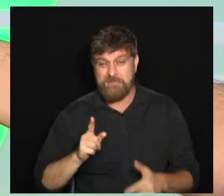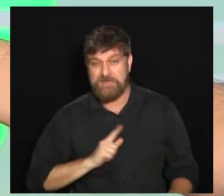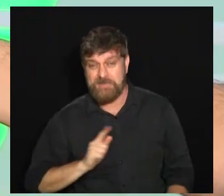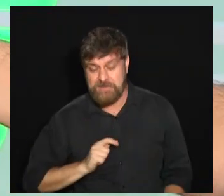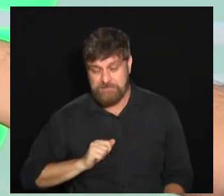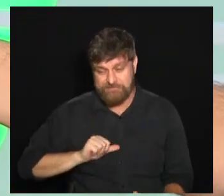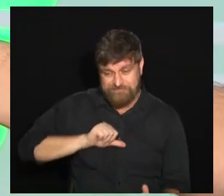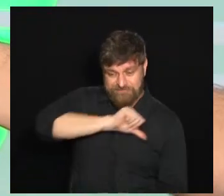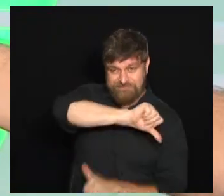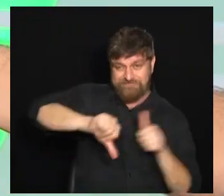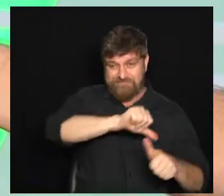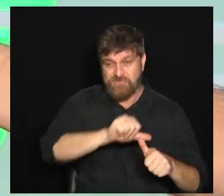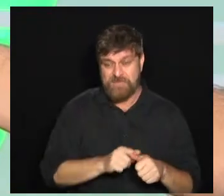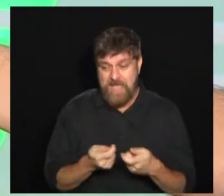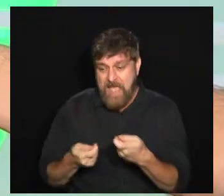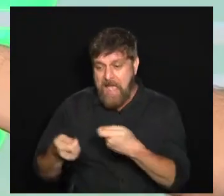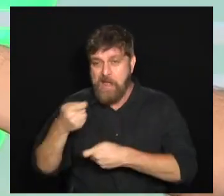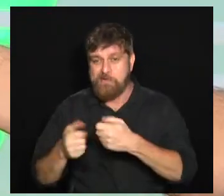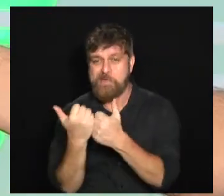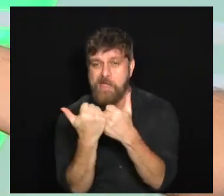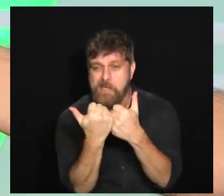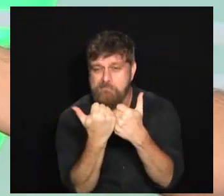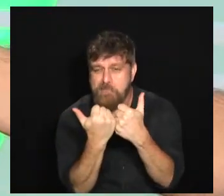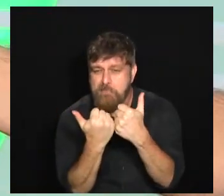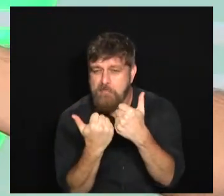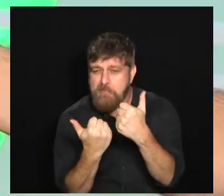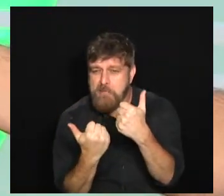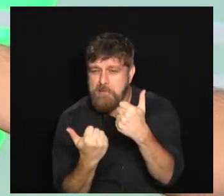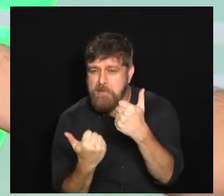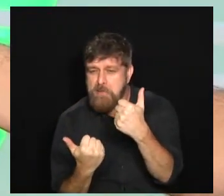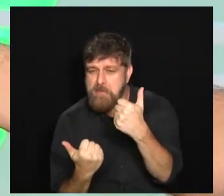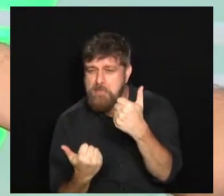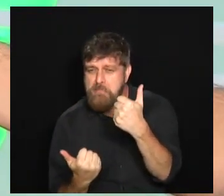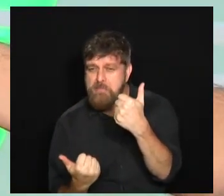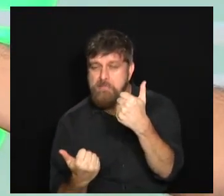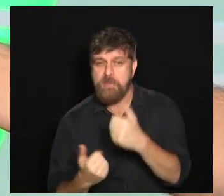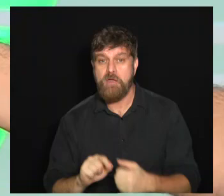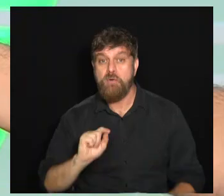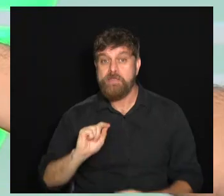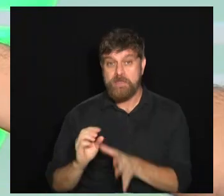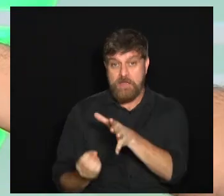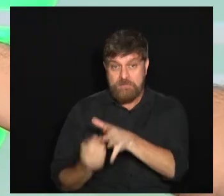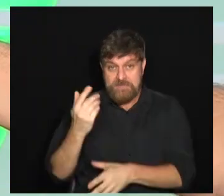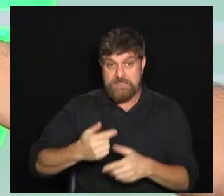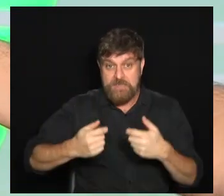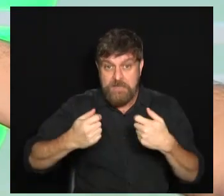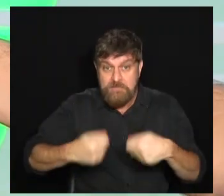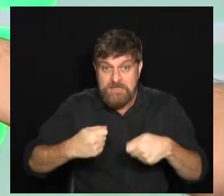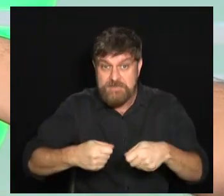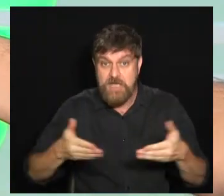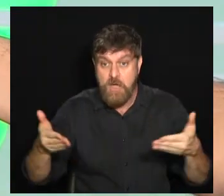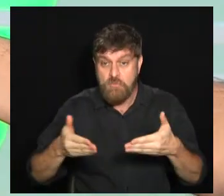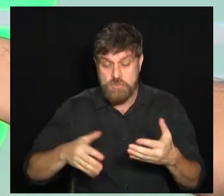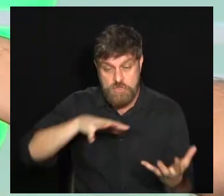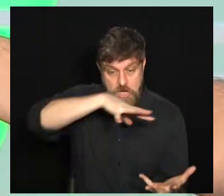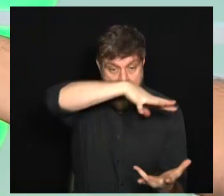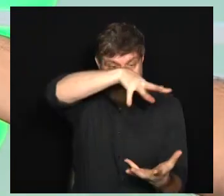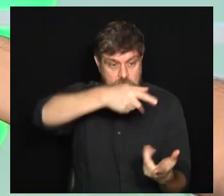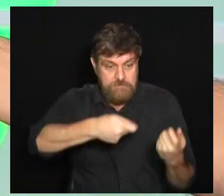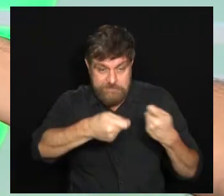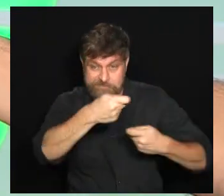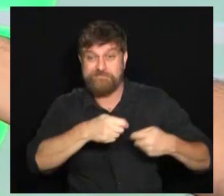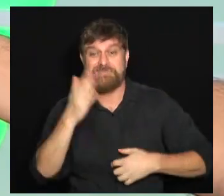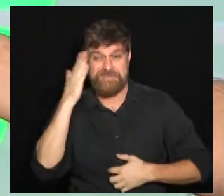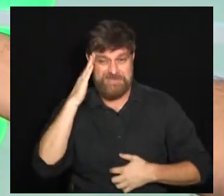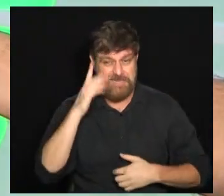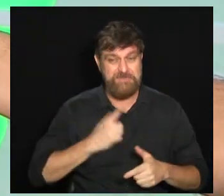processo, ou seja, a economia está no processo de desaceleração, e o que se discute muito hoje é que se a economia mundial vai entrar em